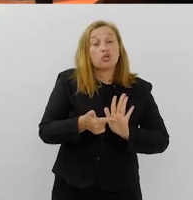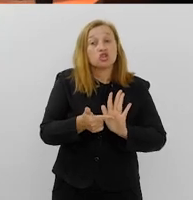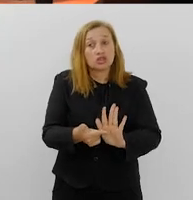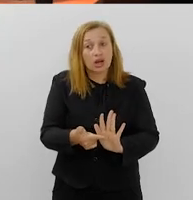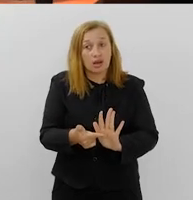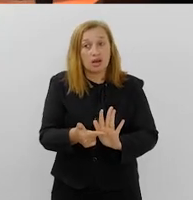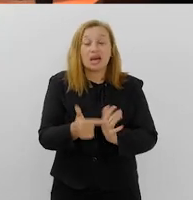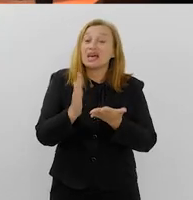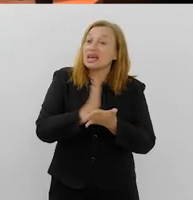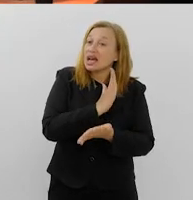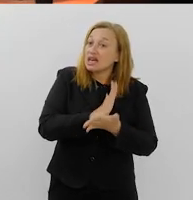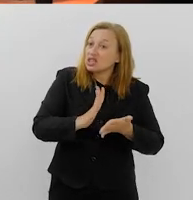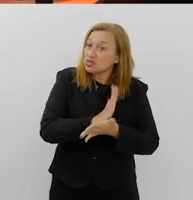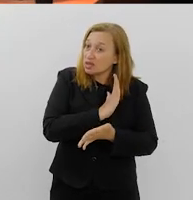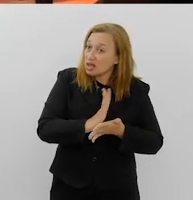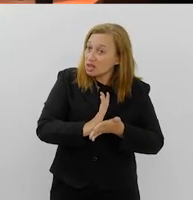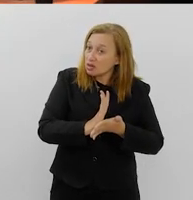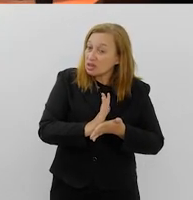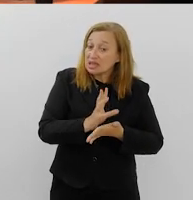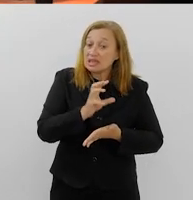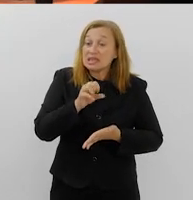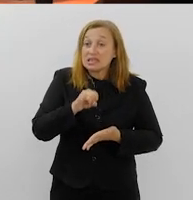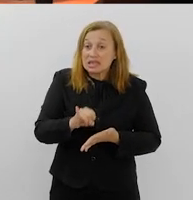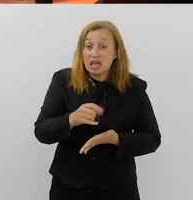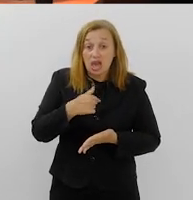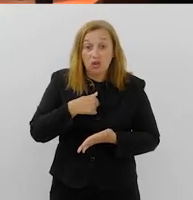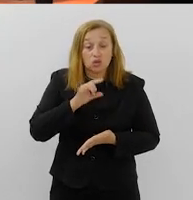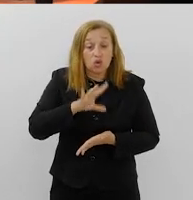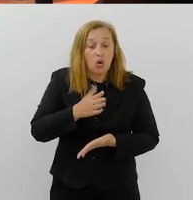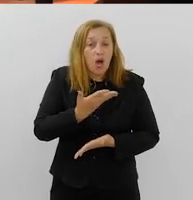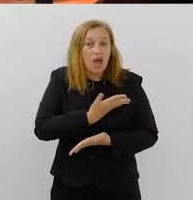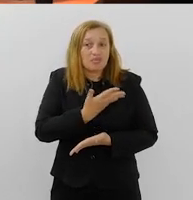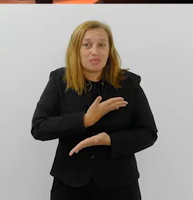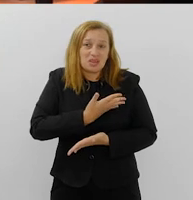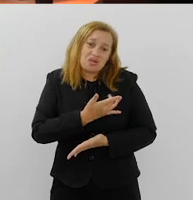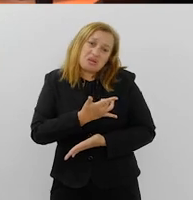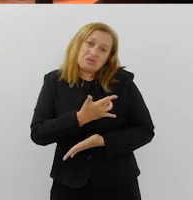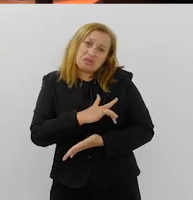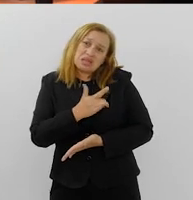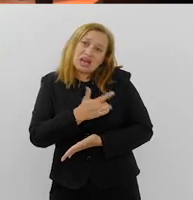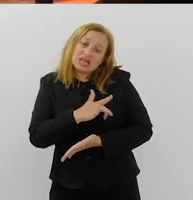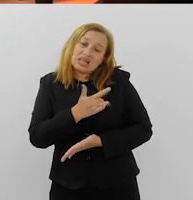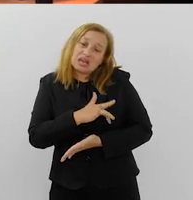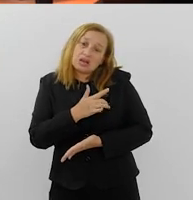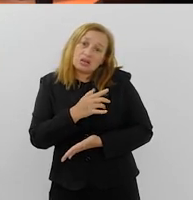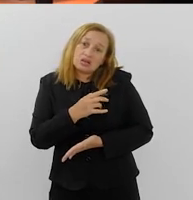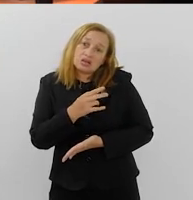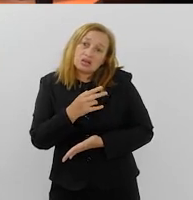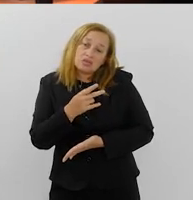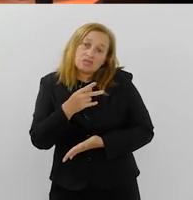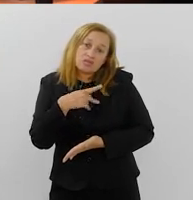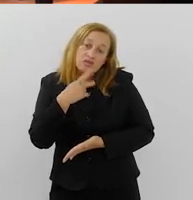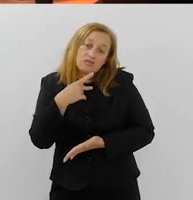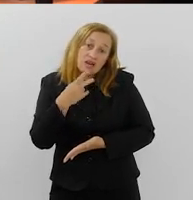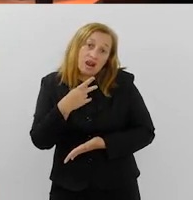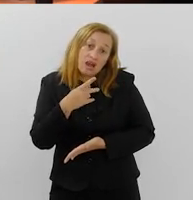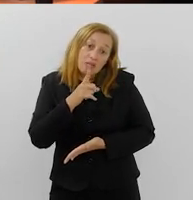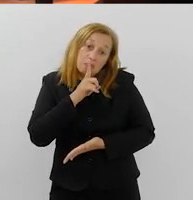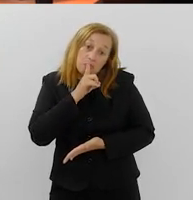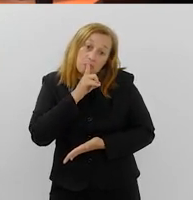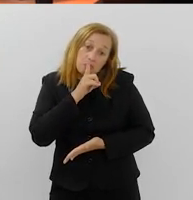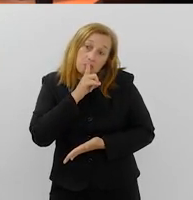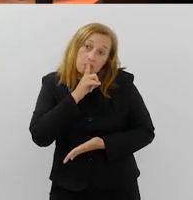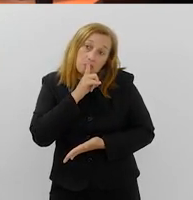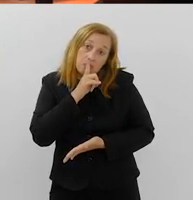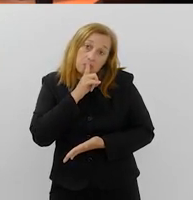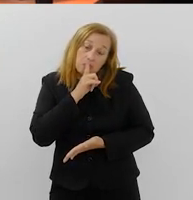né? E muitas vezes, se eu for só amigo, a gente com pena, a gente pode não falar o que tem que ser feito,